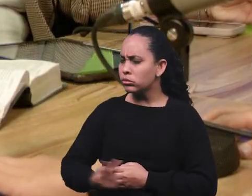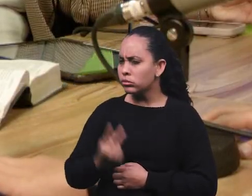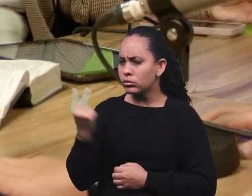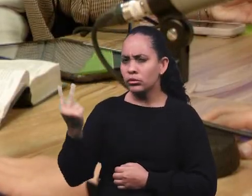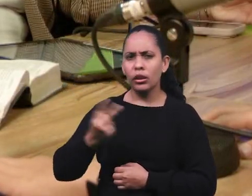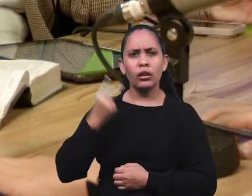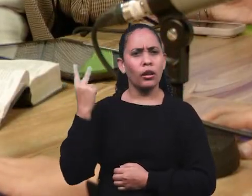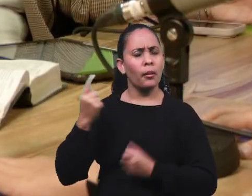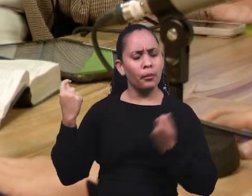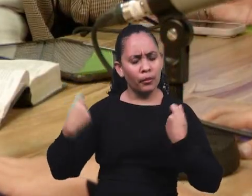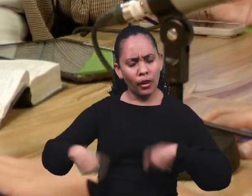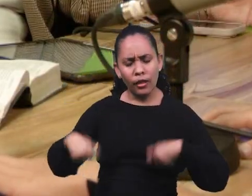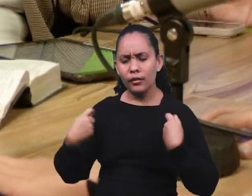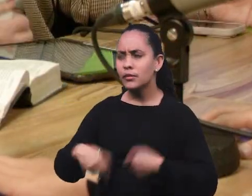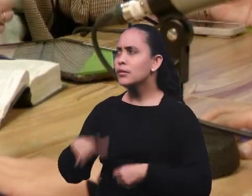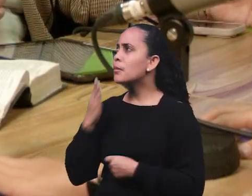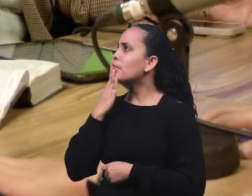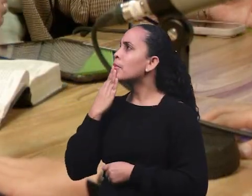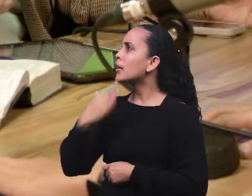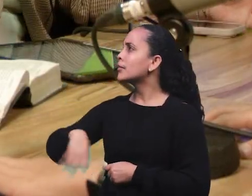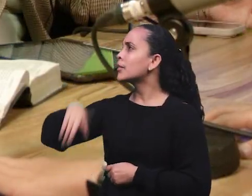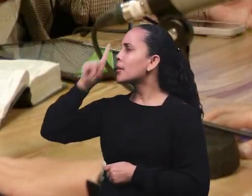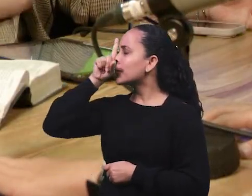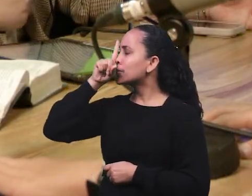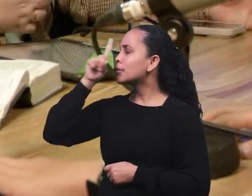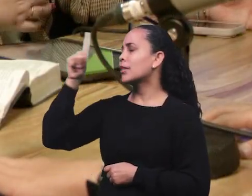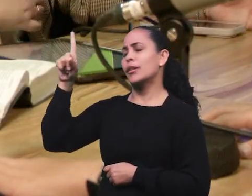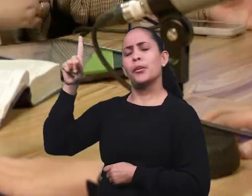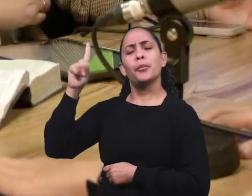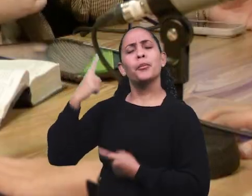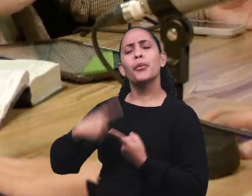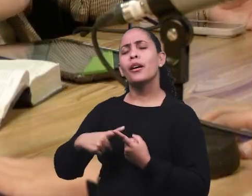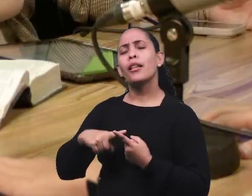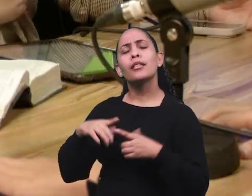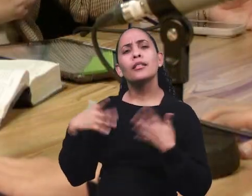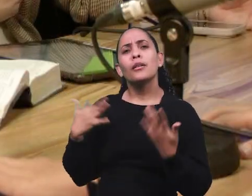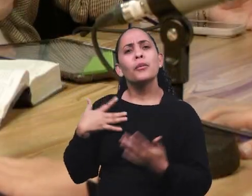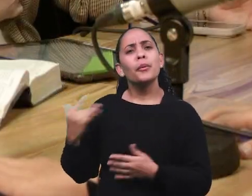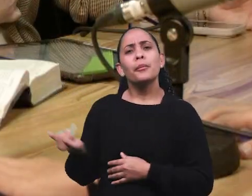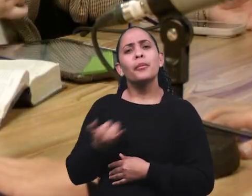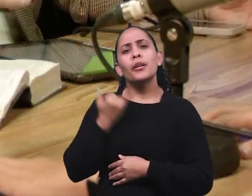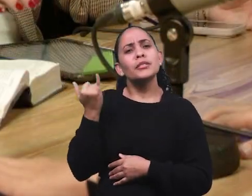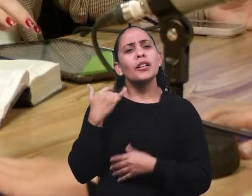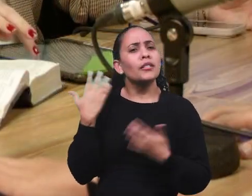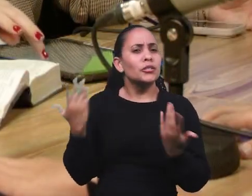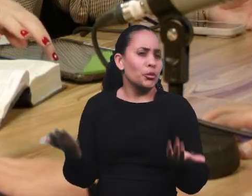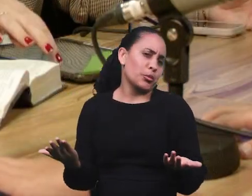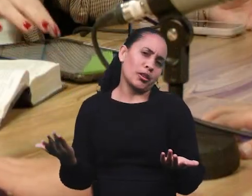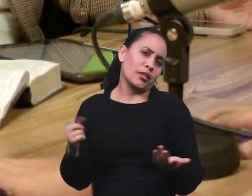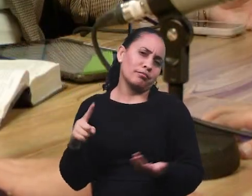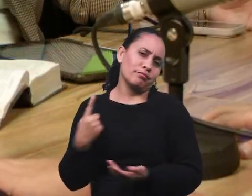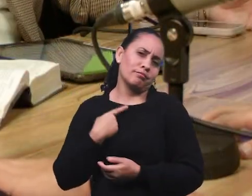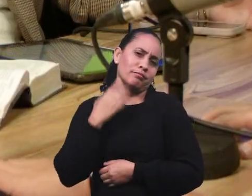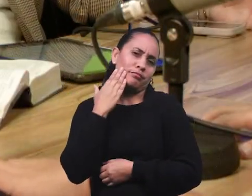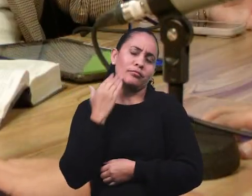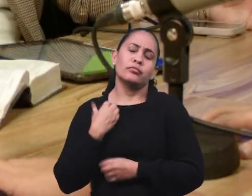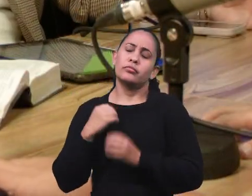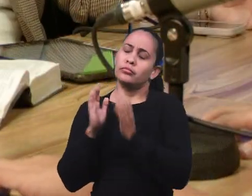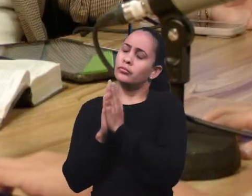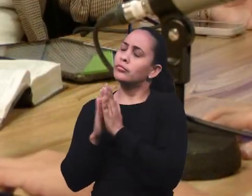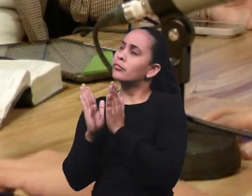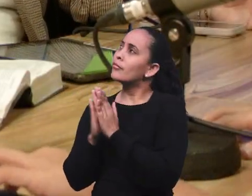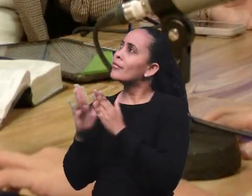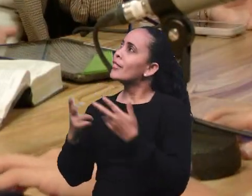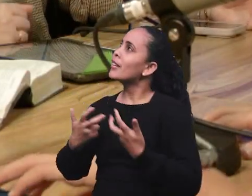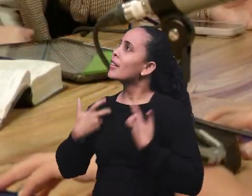os dons, buscai os dons. Uhum. Então, né, a gente, por que é tão importante que a gente, né, tenha essa consciência? Porque a gente